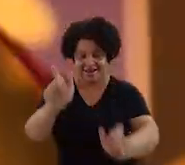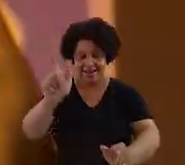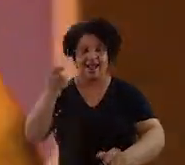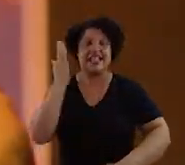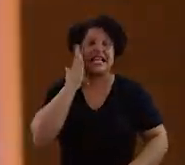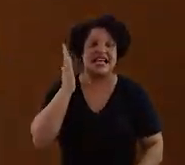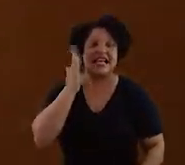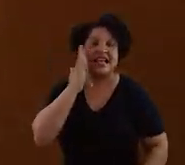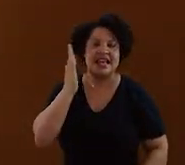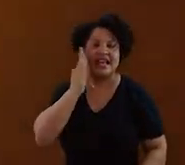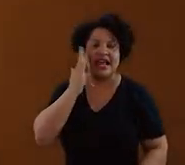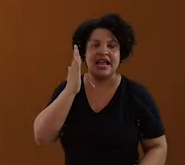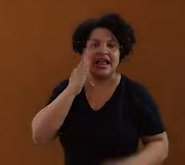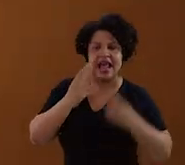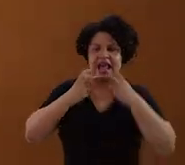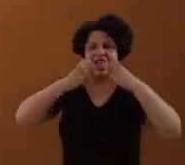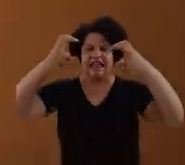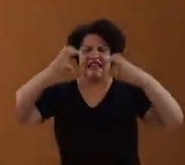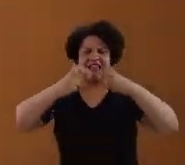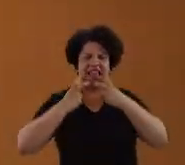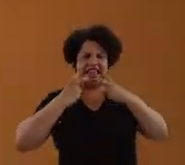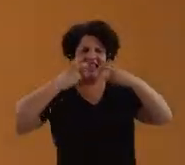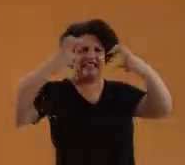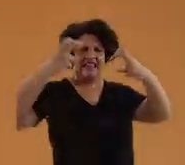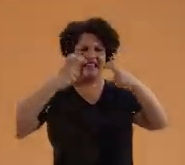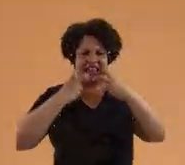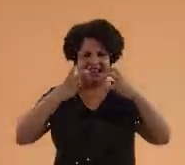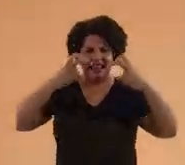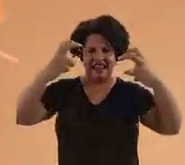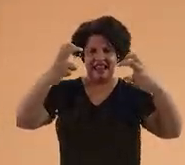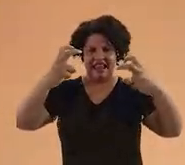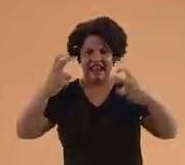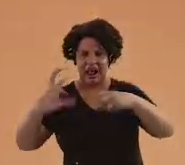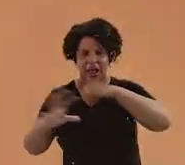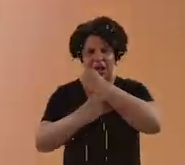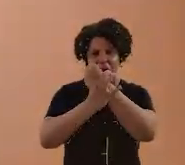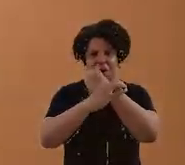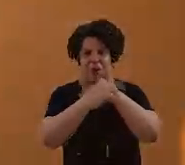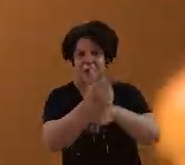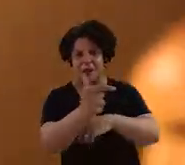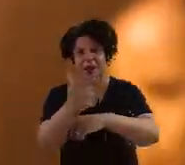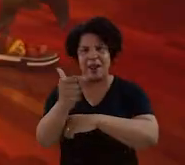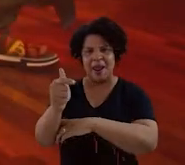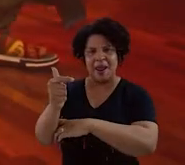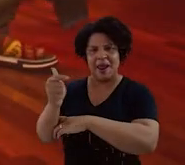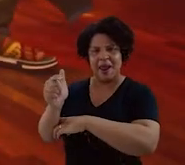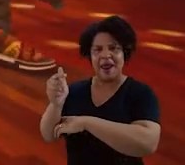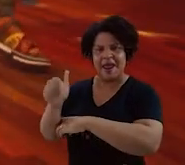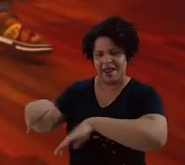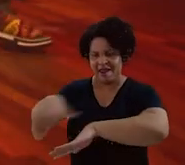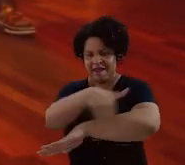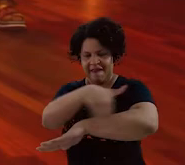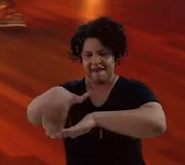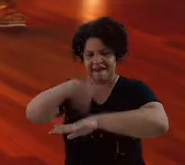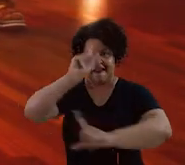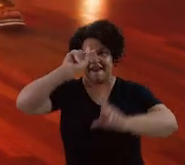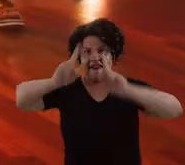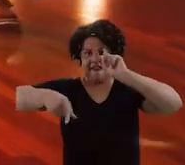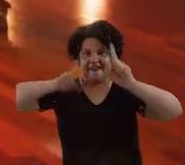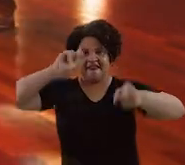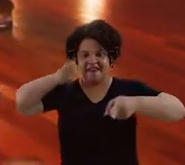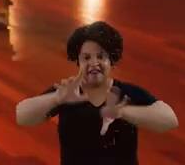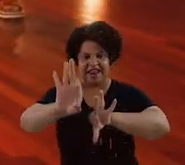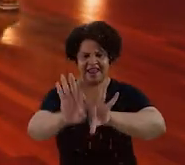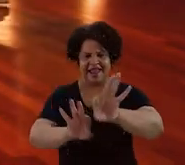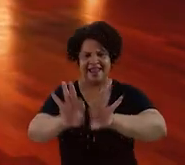kit. Essa mina grita fuck bitch. No groove do grave ela não resiste. Fuck police. Nessa rua ninguém manda nessa beat. Ela joga